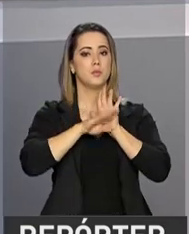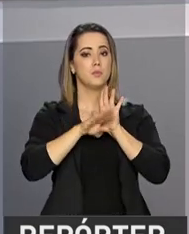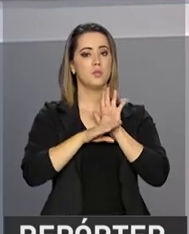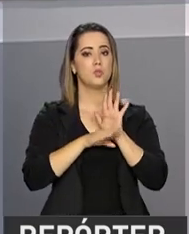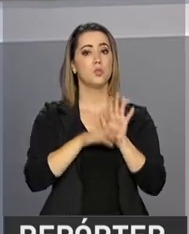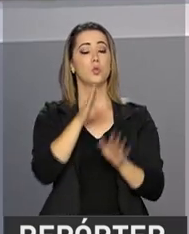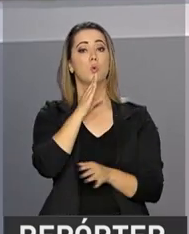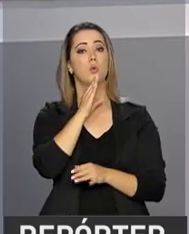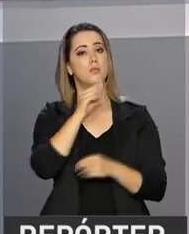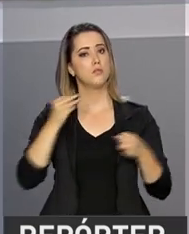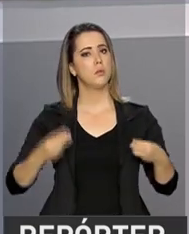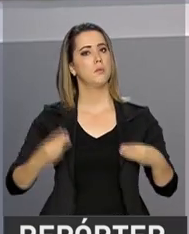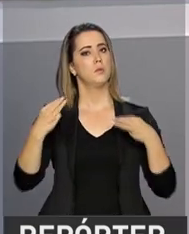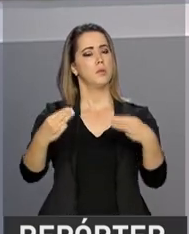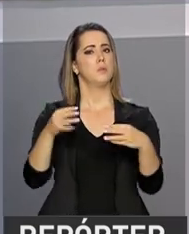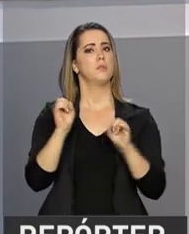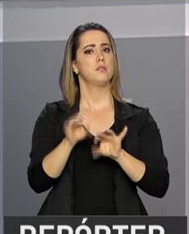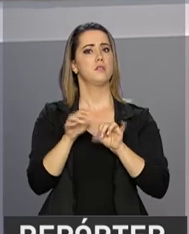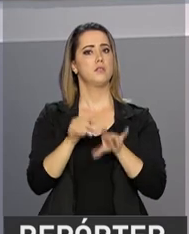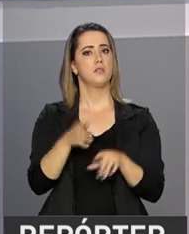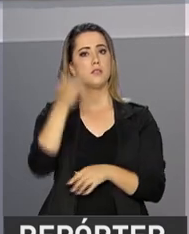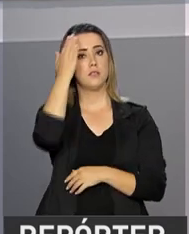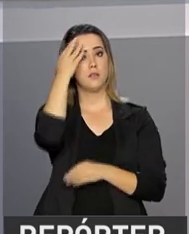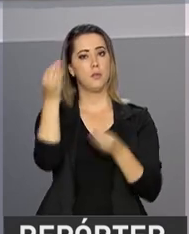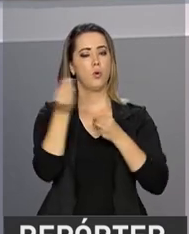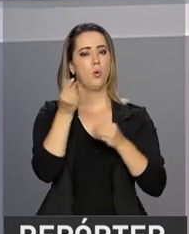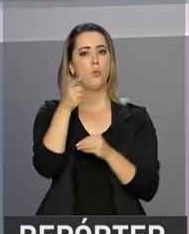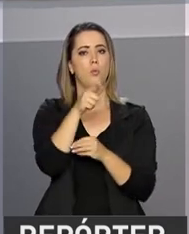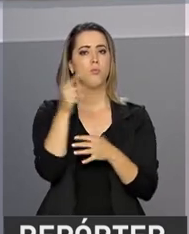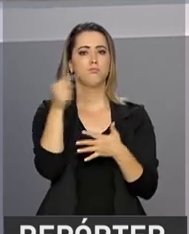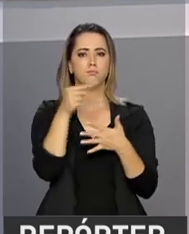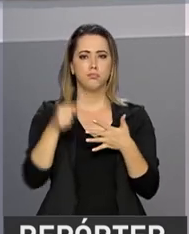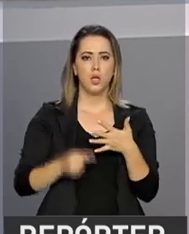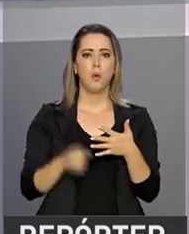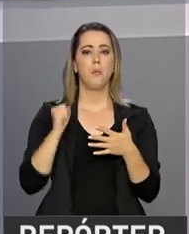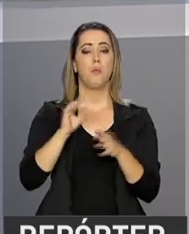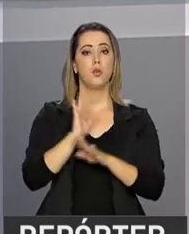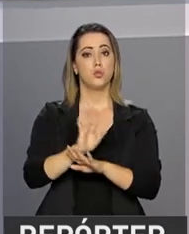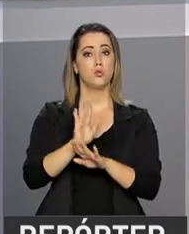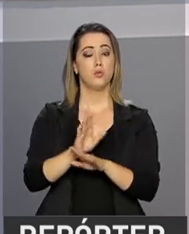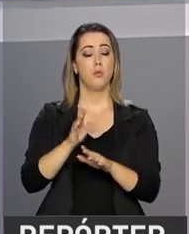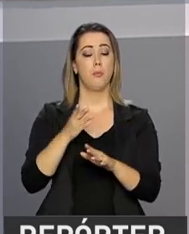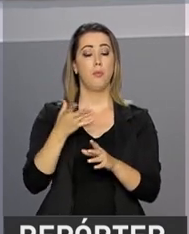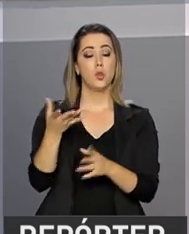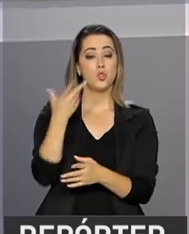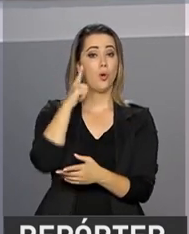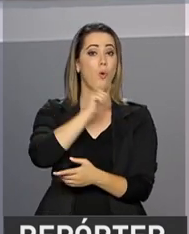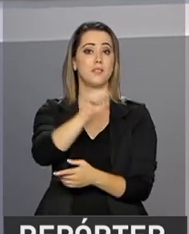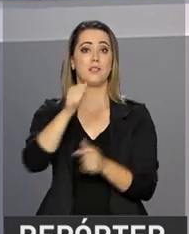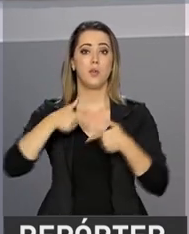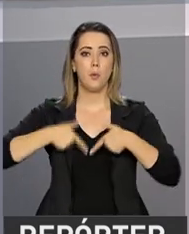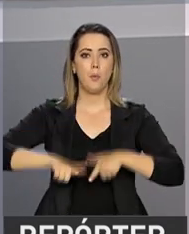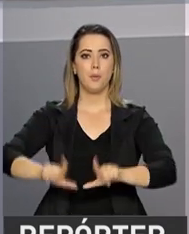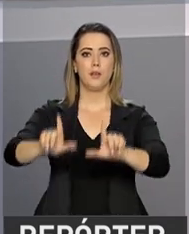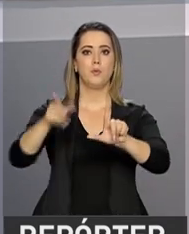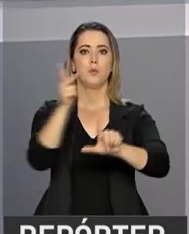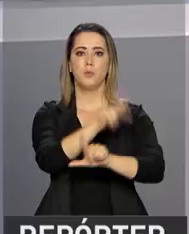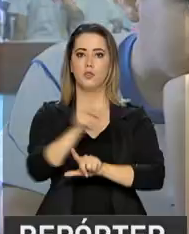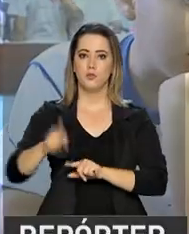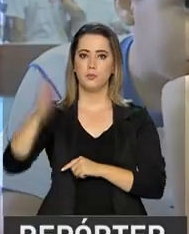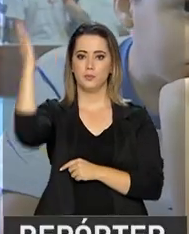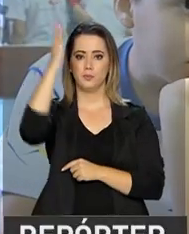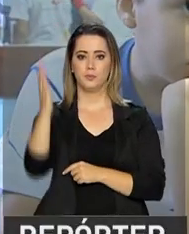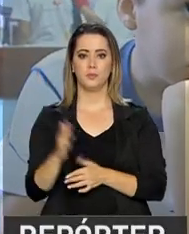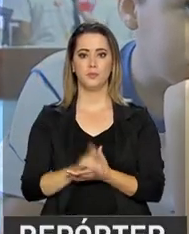reconhecido pelo ministério da educação e saber como outras idéias podem concorrer ao prêmio professores do brasil